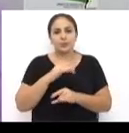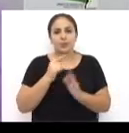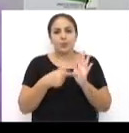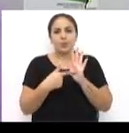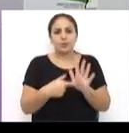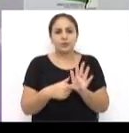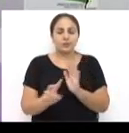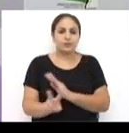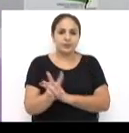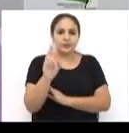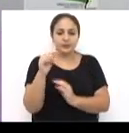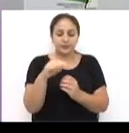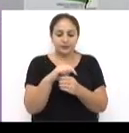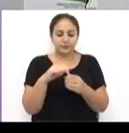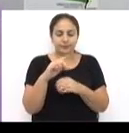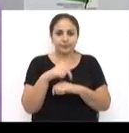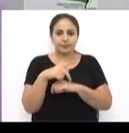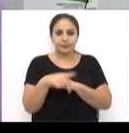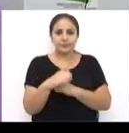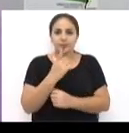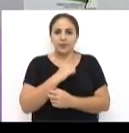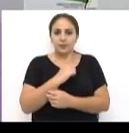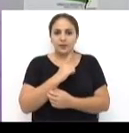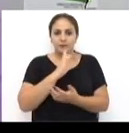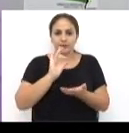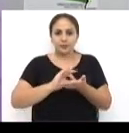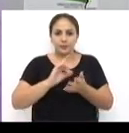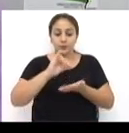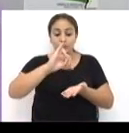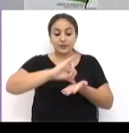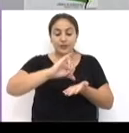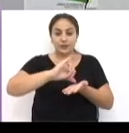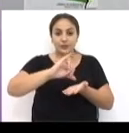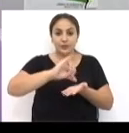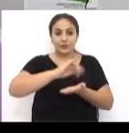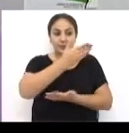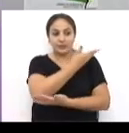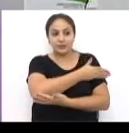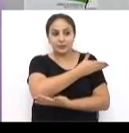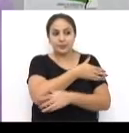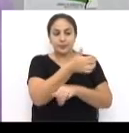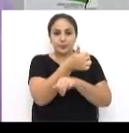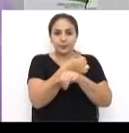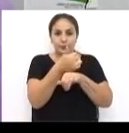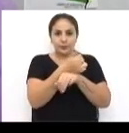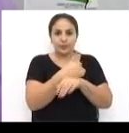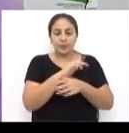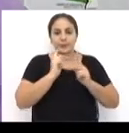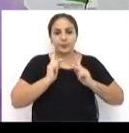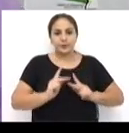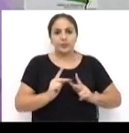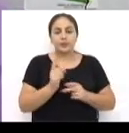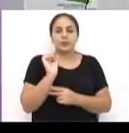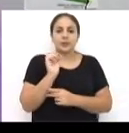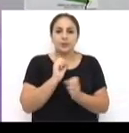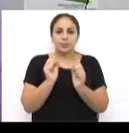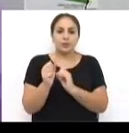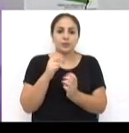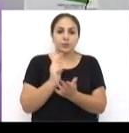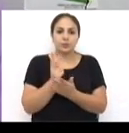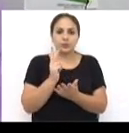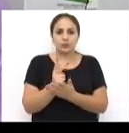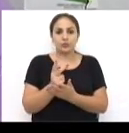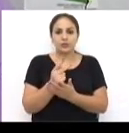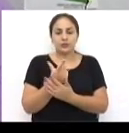mais mostrar o valor da cidade de Passo Fundo, que tem realmente um centro de treinamento profissional para esses atletas que vão